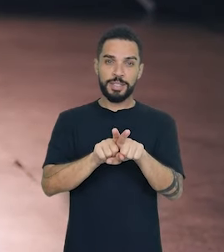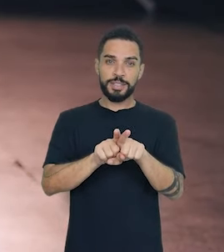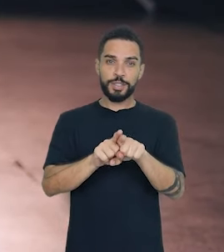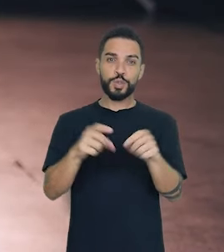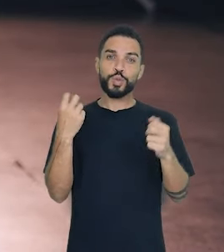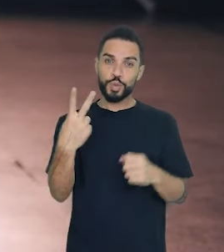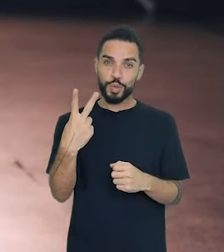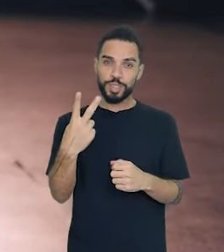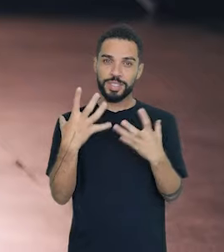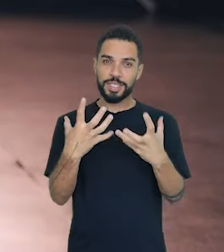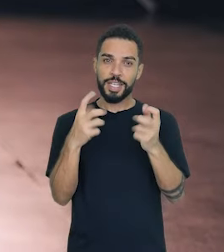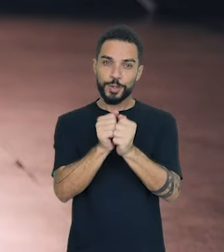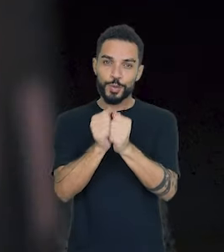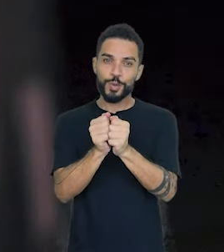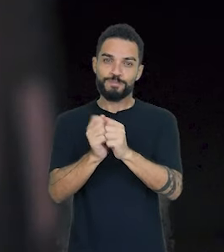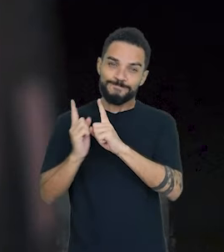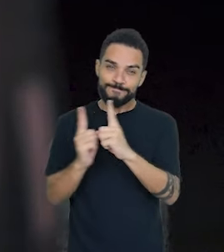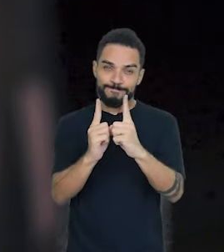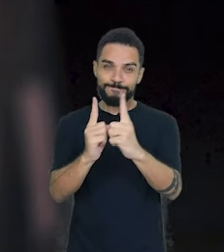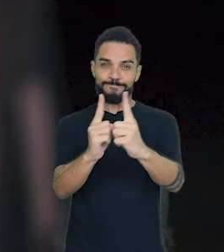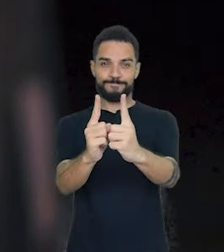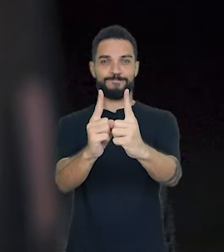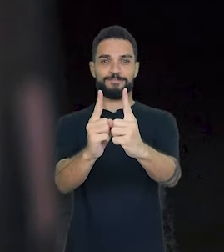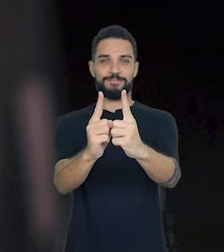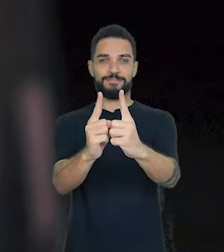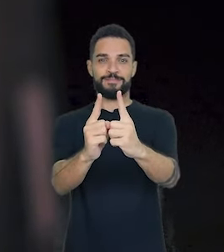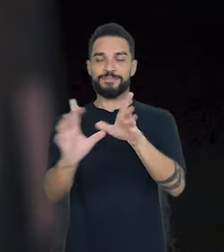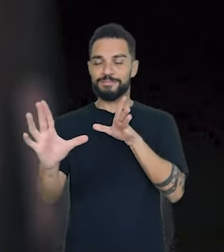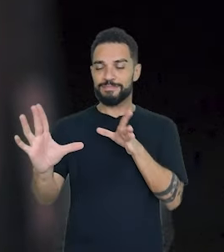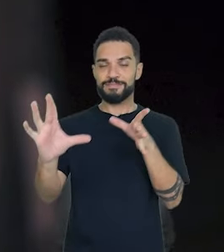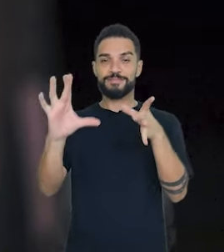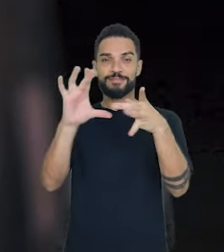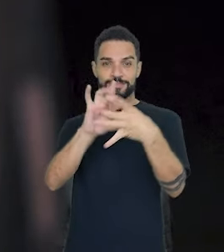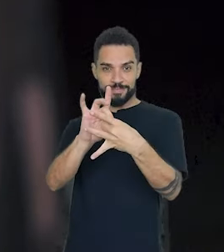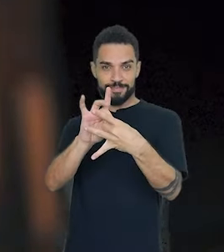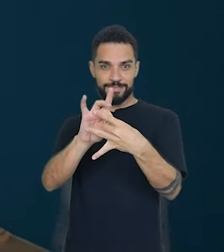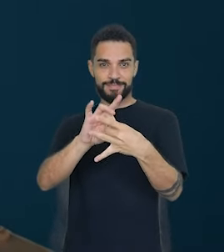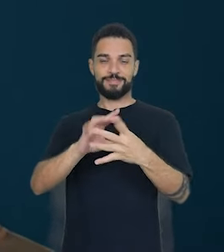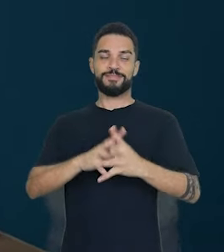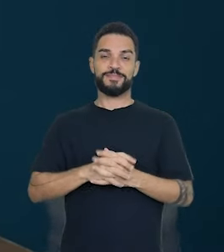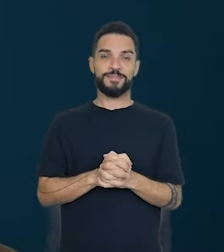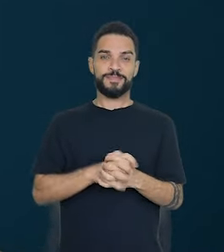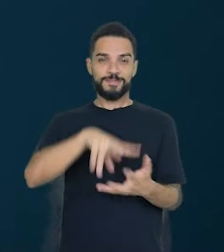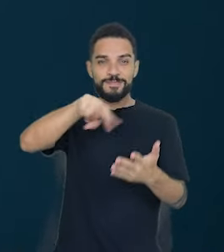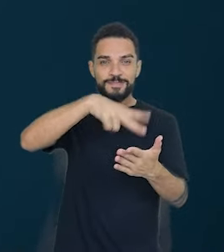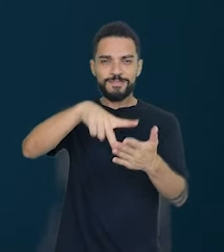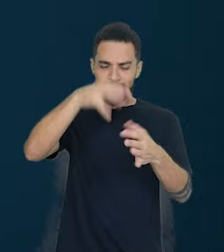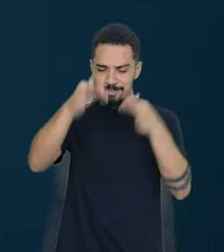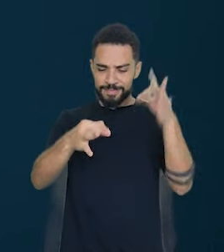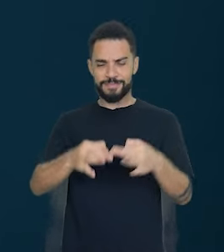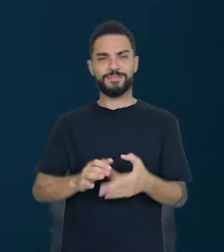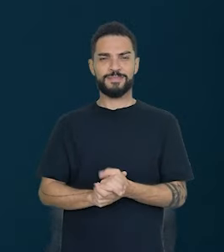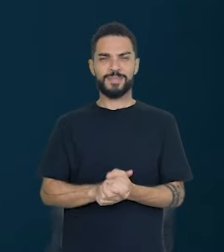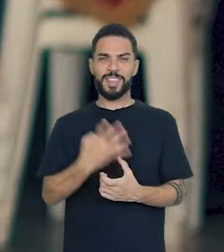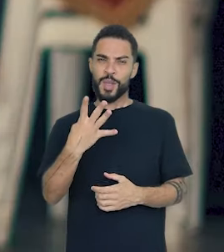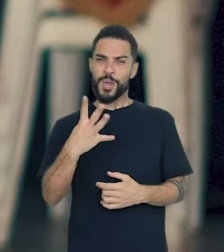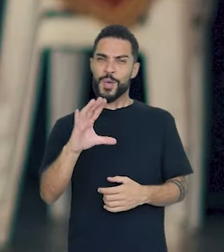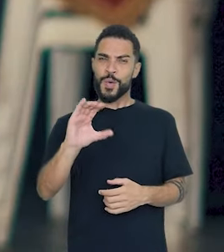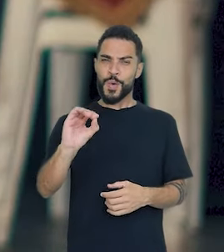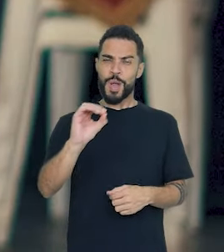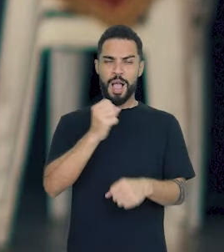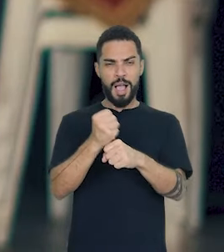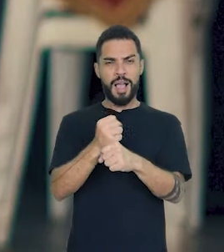comum, né? Então a gente consegue essa harmonia, esse entrosamento. Nesses 40 anos,